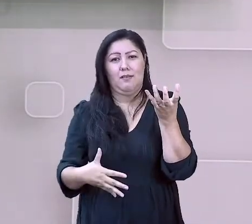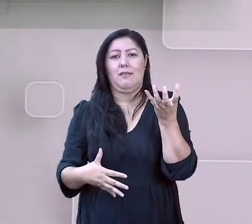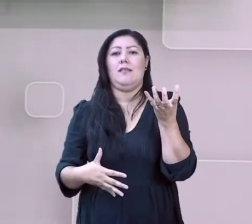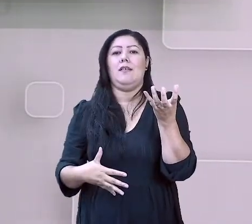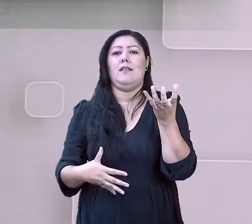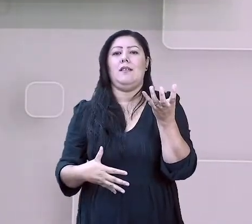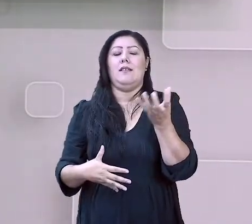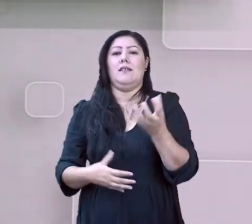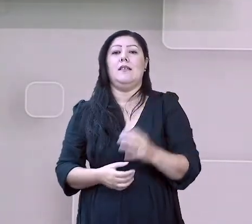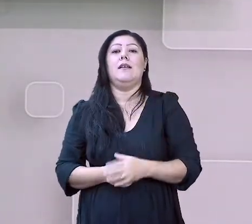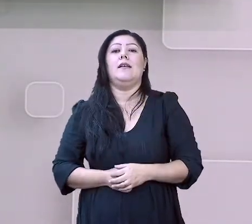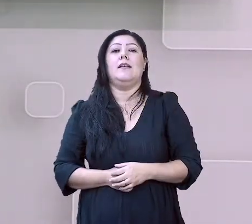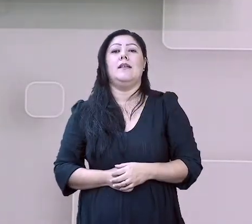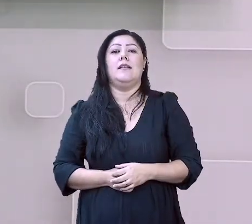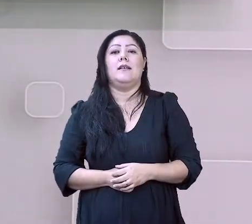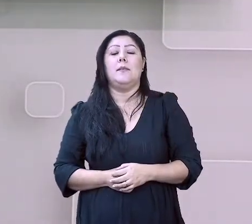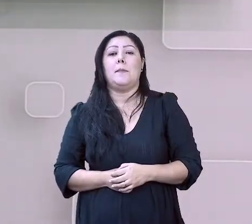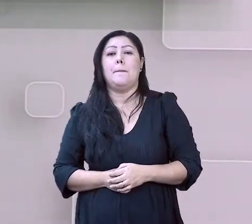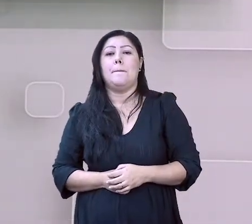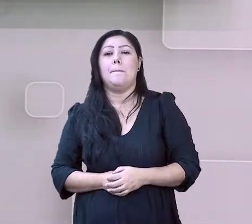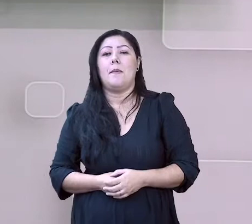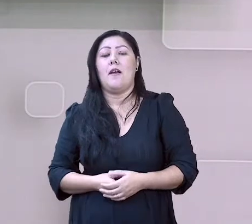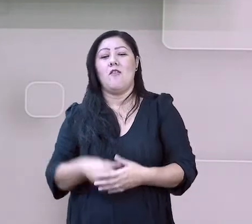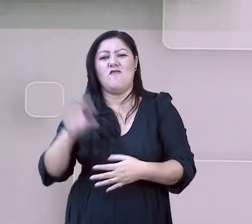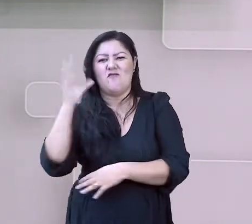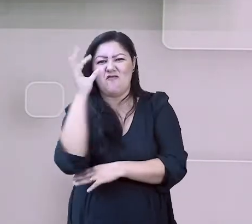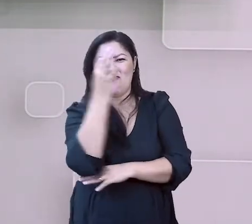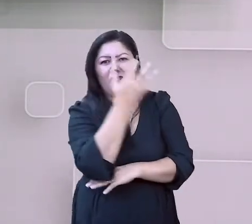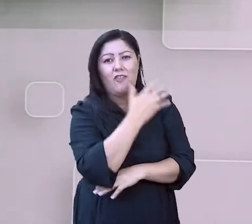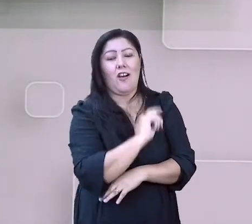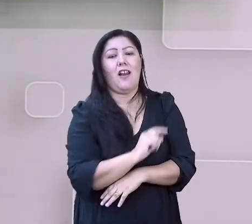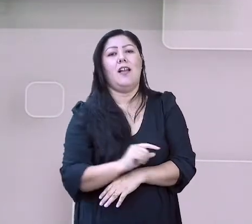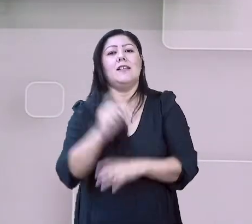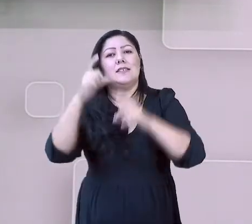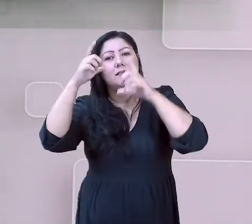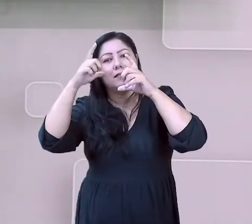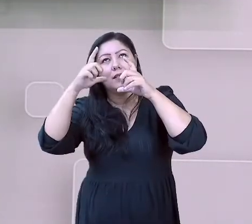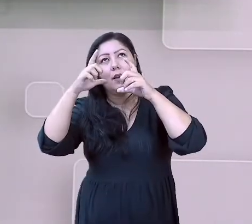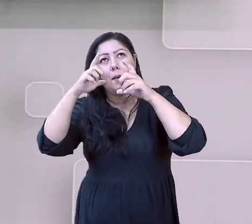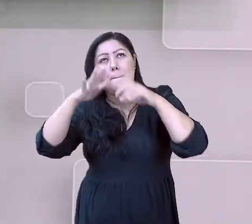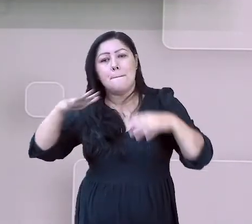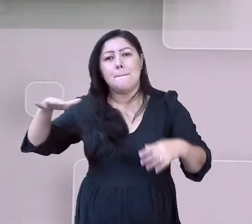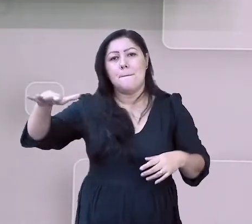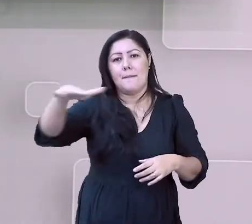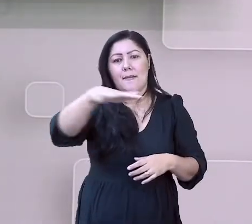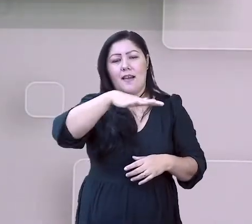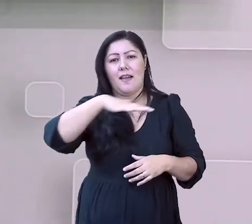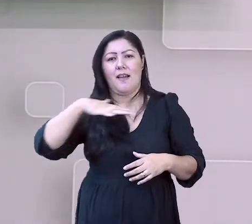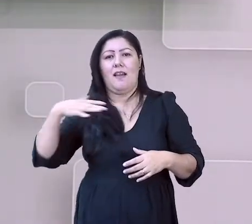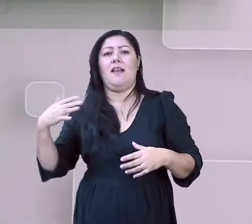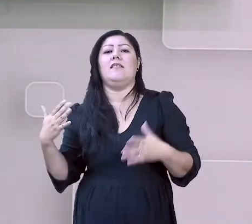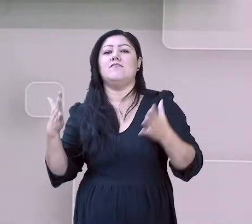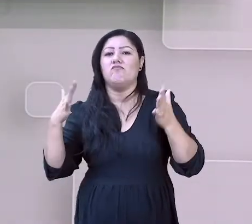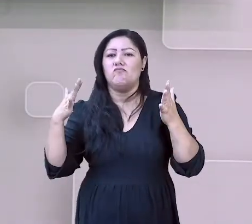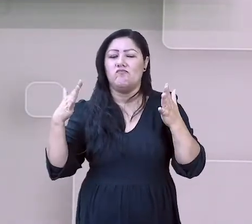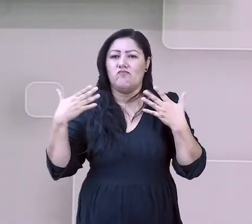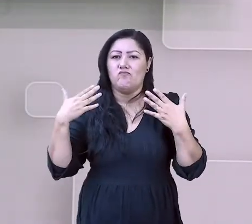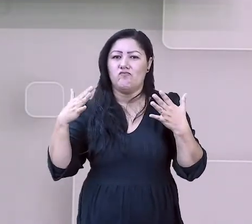são florestas de áreas temperadas, que chega no inverno e perde totalmente